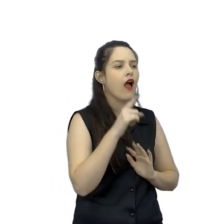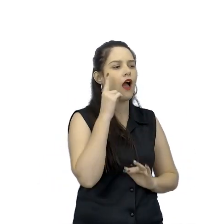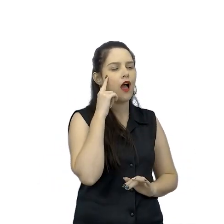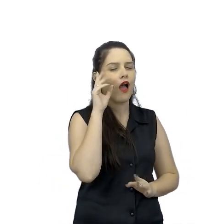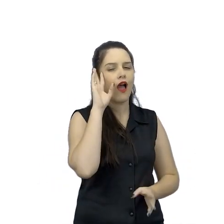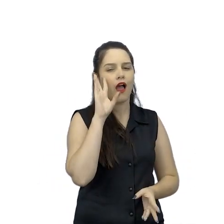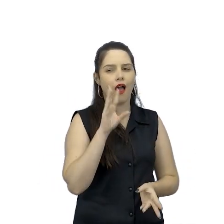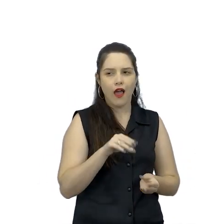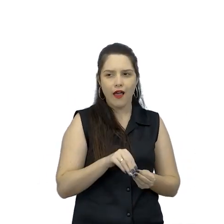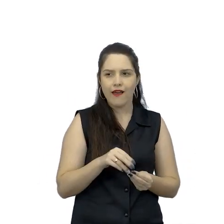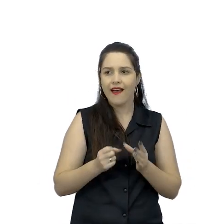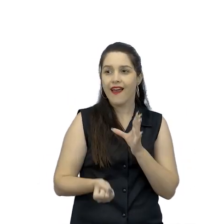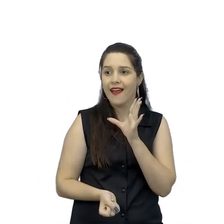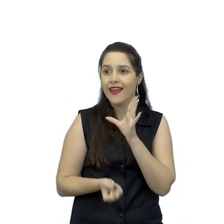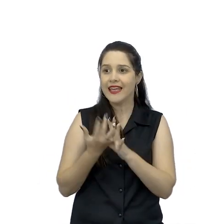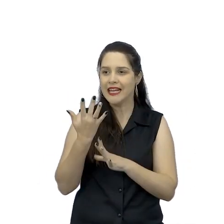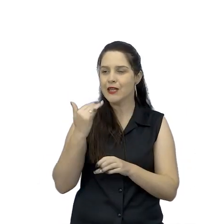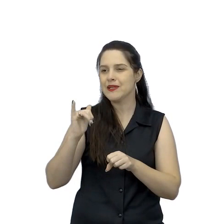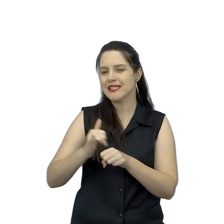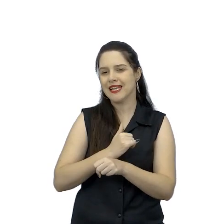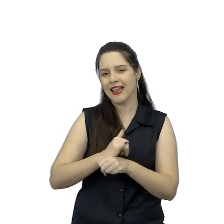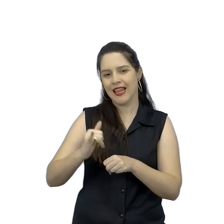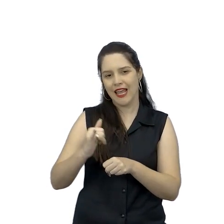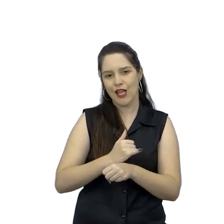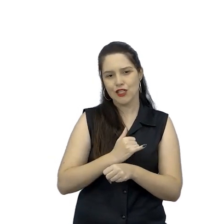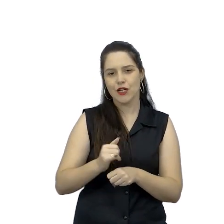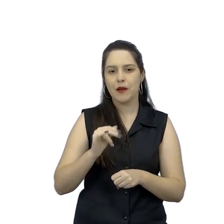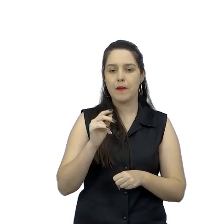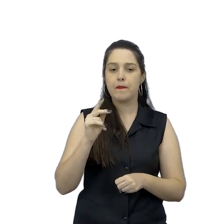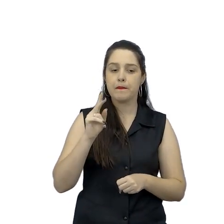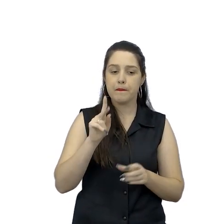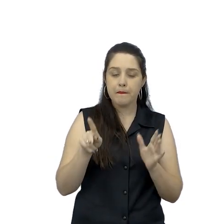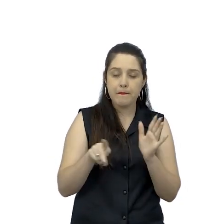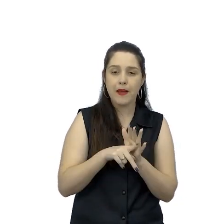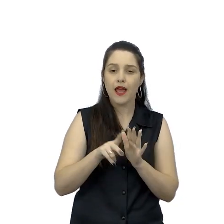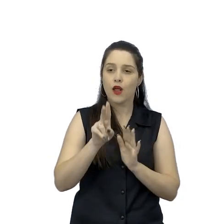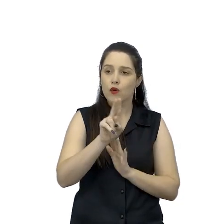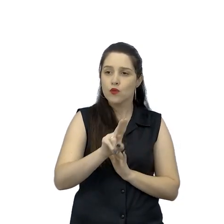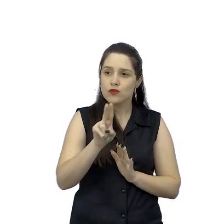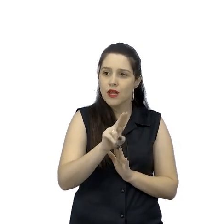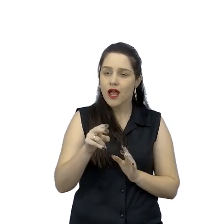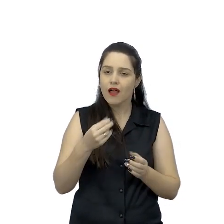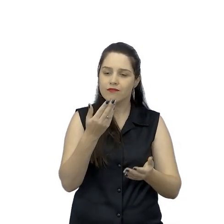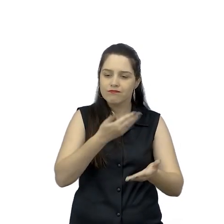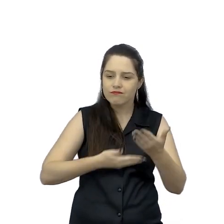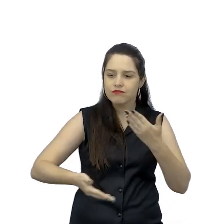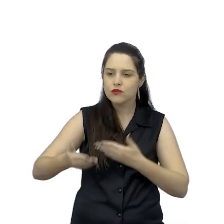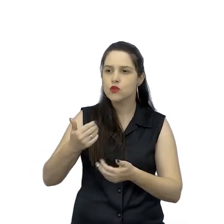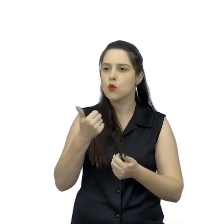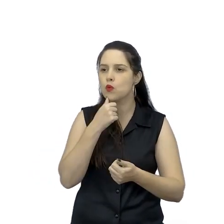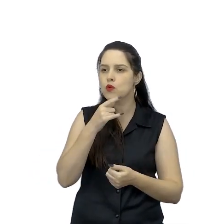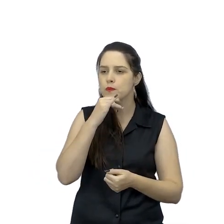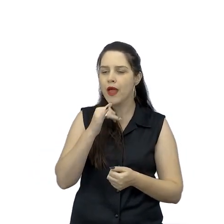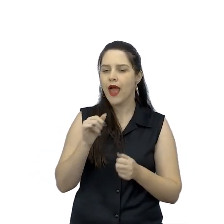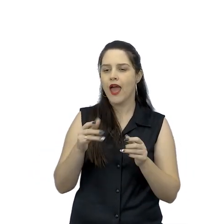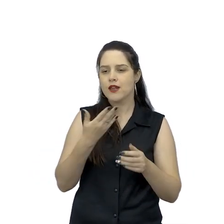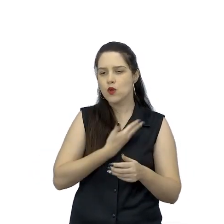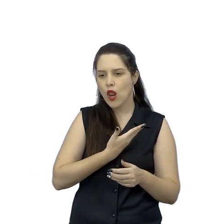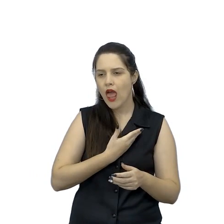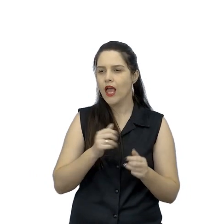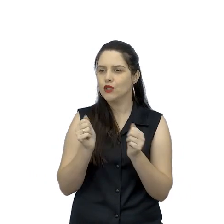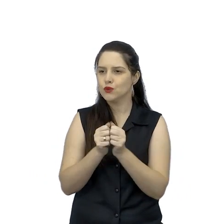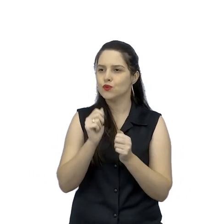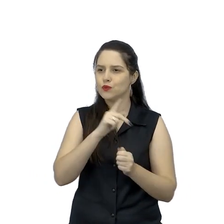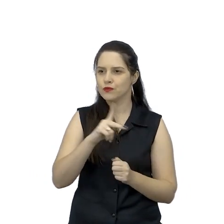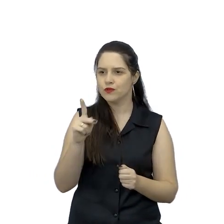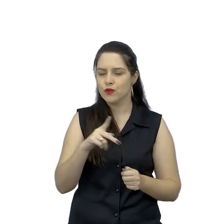informações, cria uma estratégia para compartilhar com seus pares, com os colegas e com o professor,